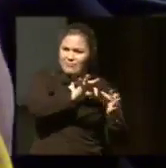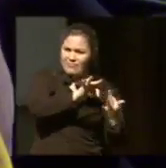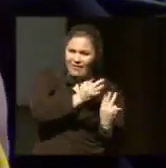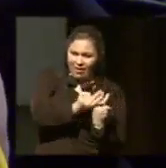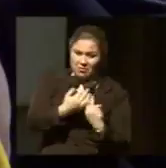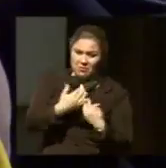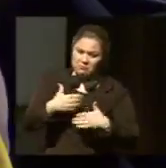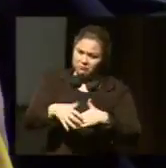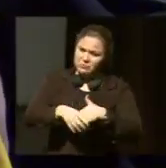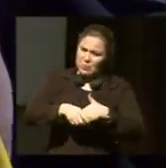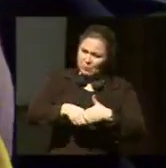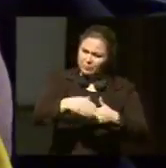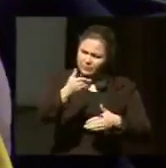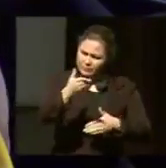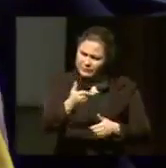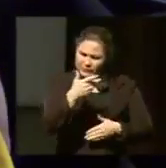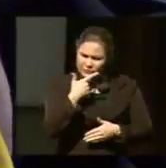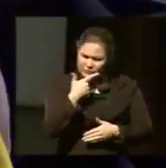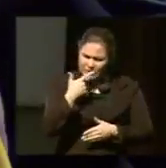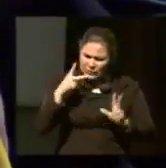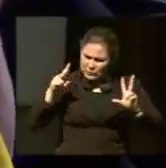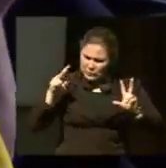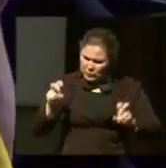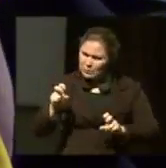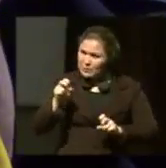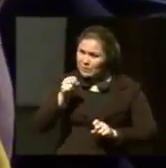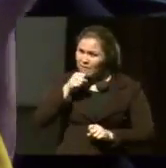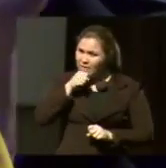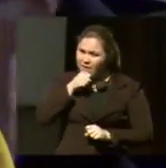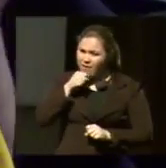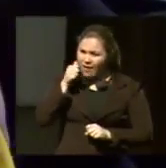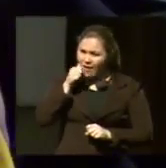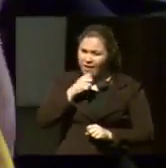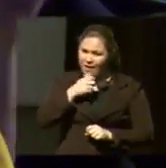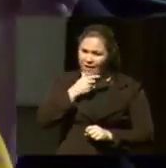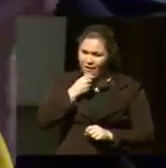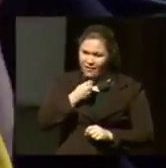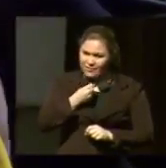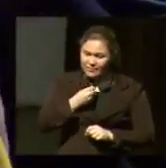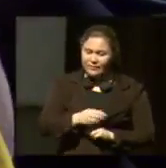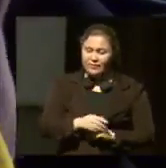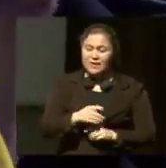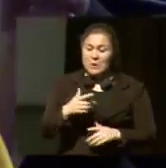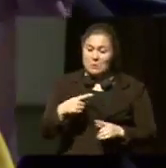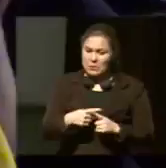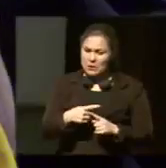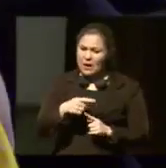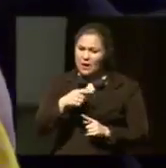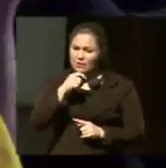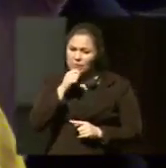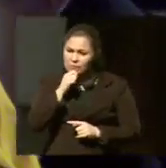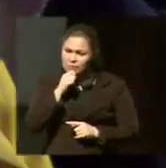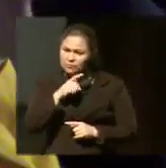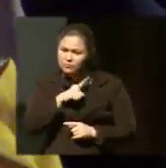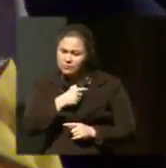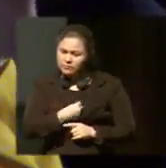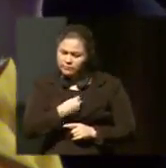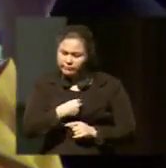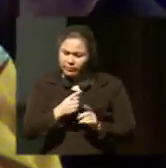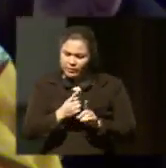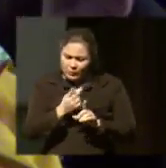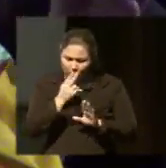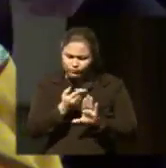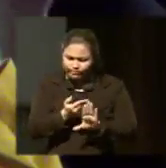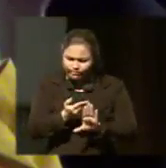senhora que falou sobre os avós, porque enquanto houver essa grande distância, esse